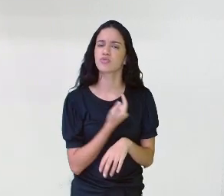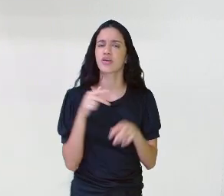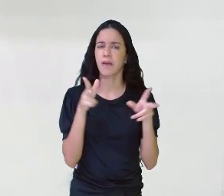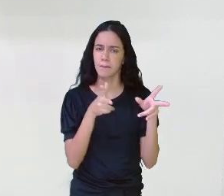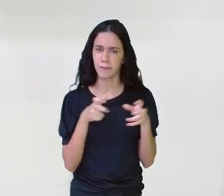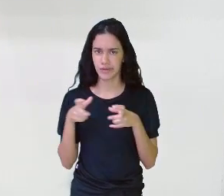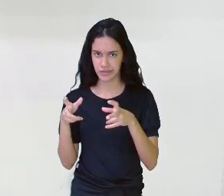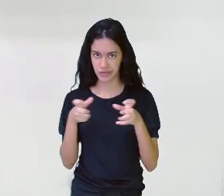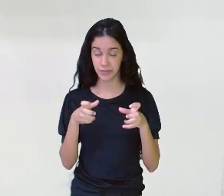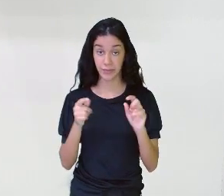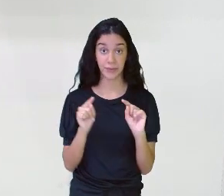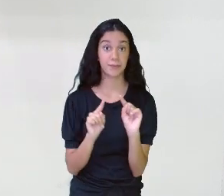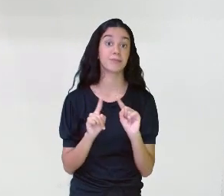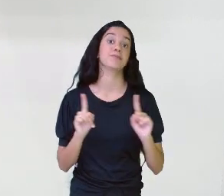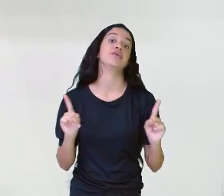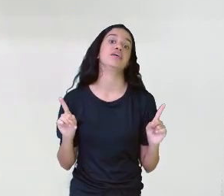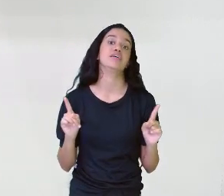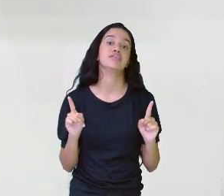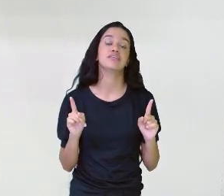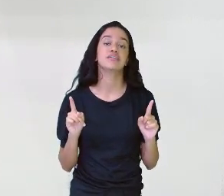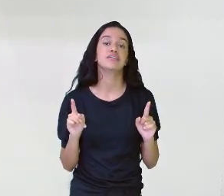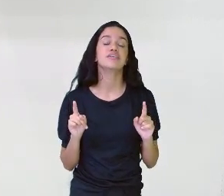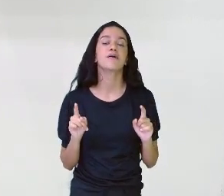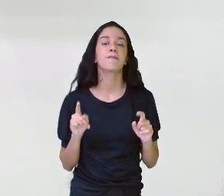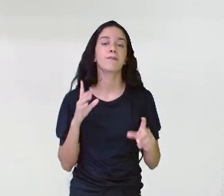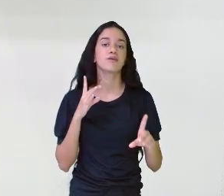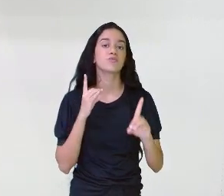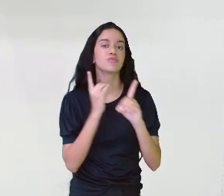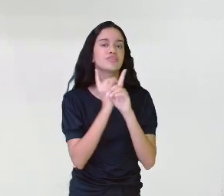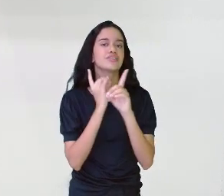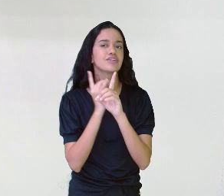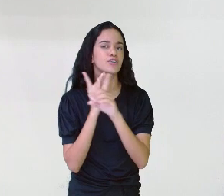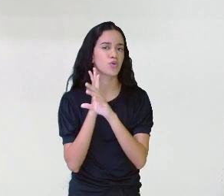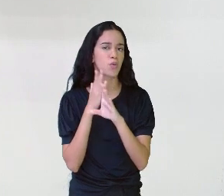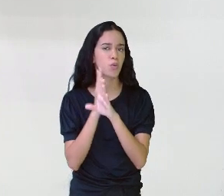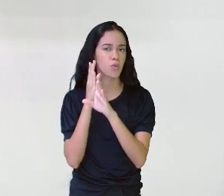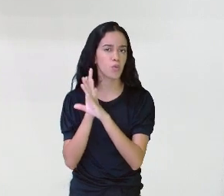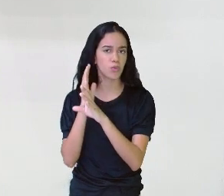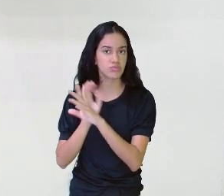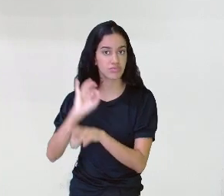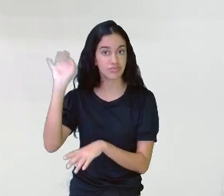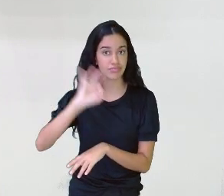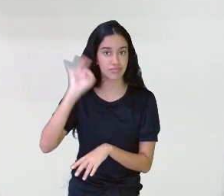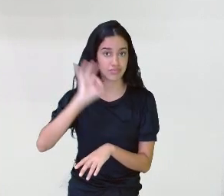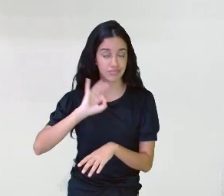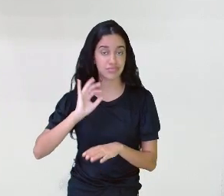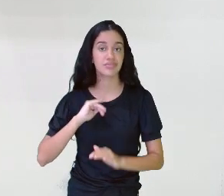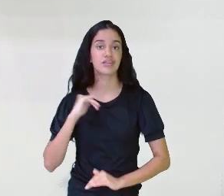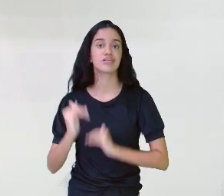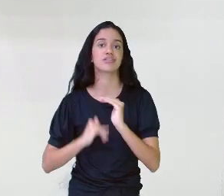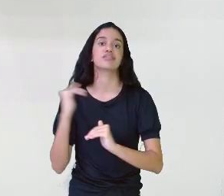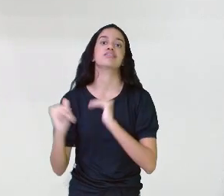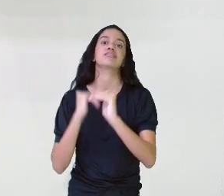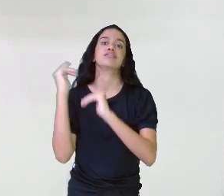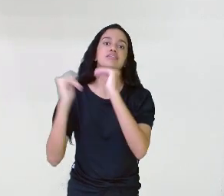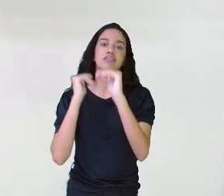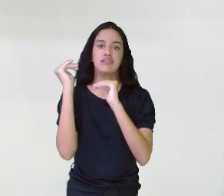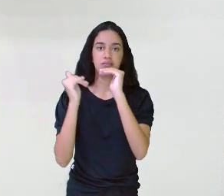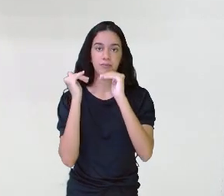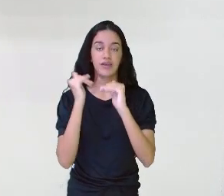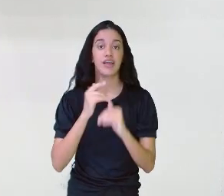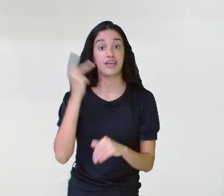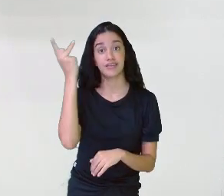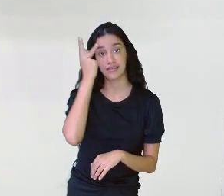isso. Mas é onde se encontra o maior índice de desenvolvimento, em